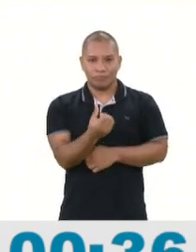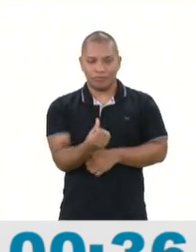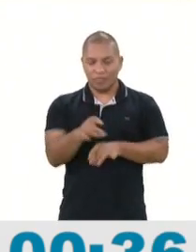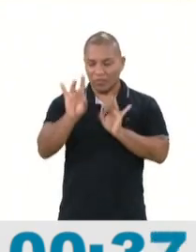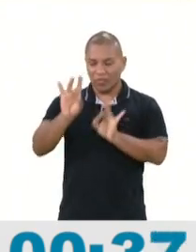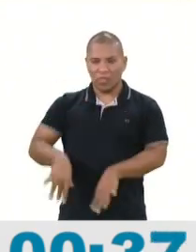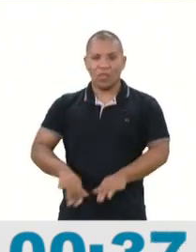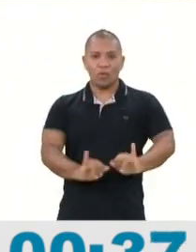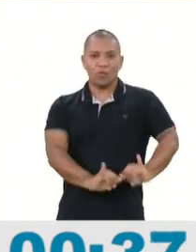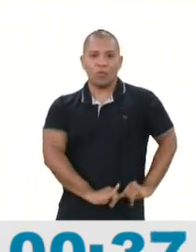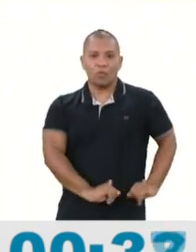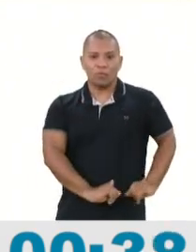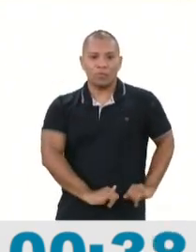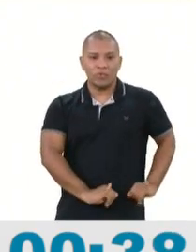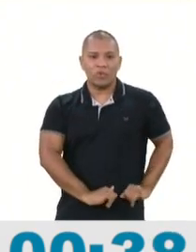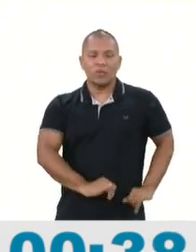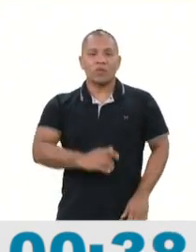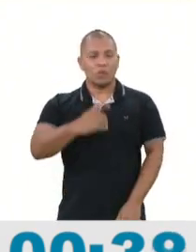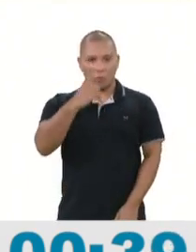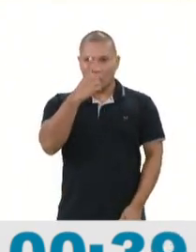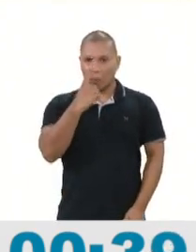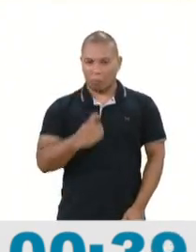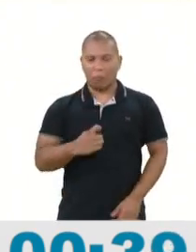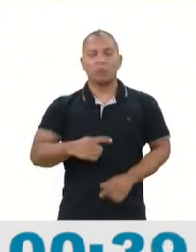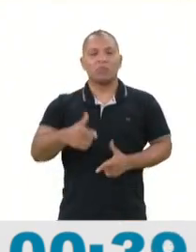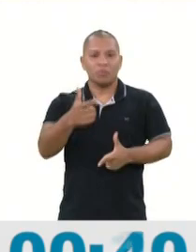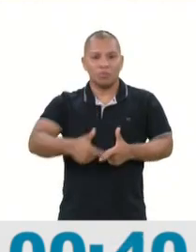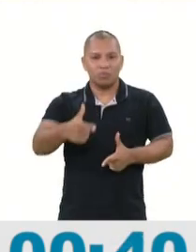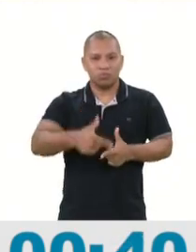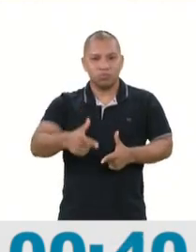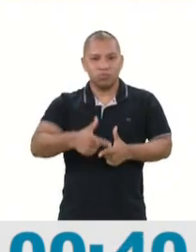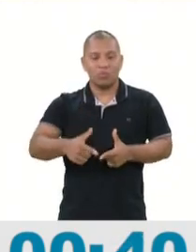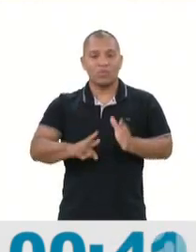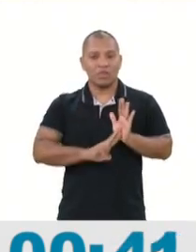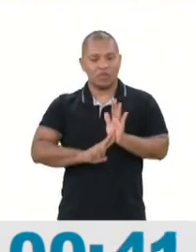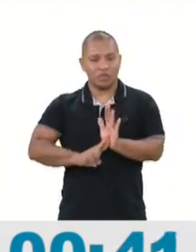sofrimento, em que o lixo é apenas uma das expressões do abandono. Mas crianças